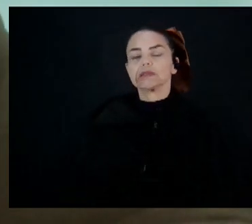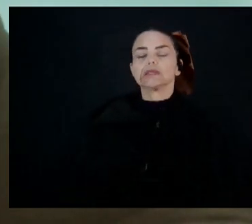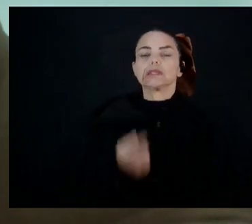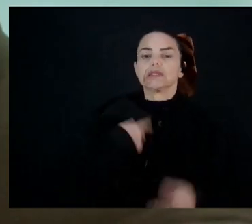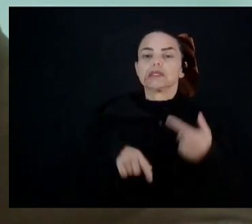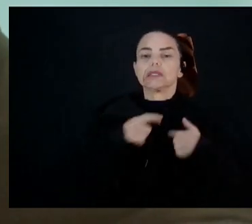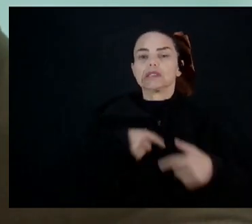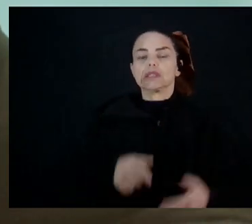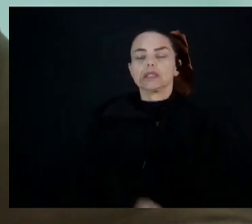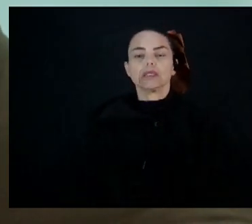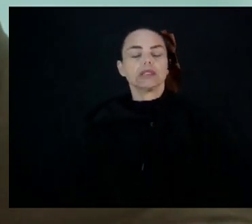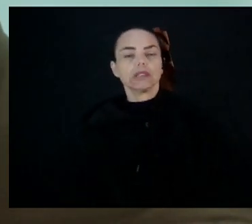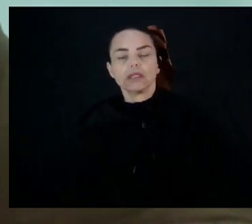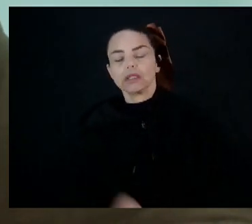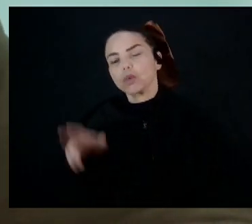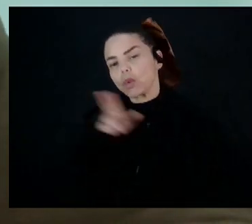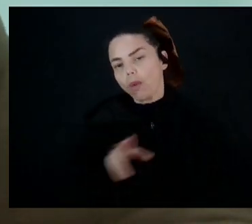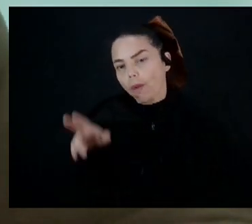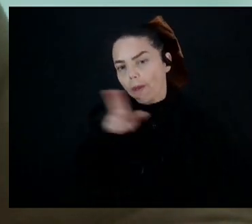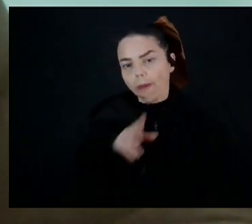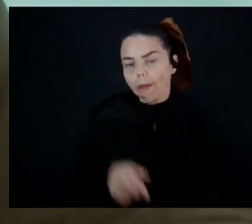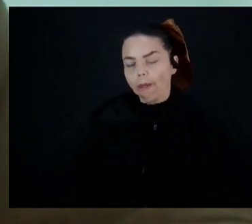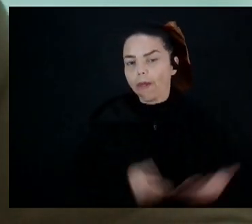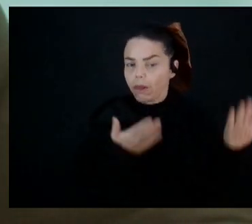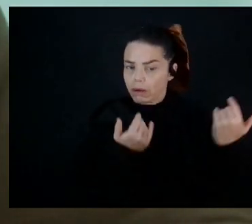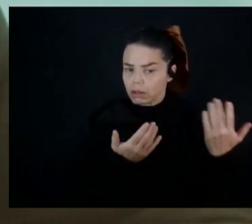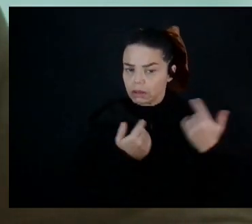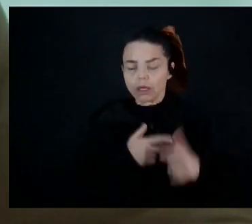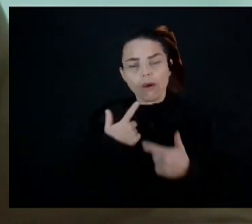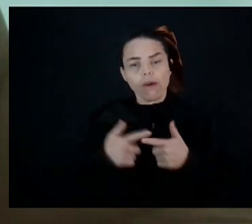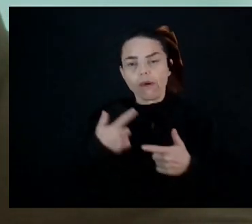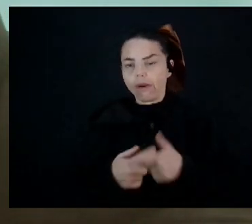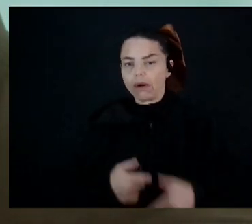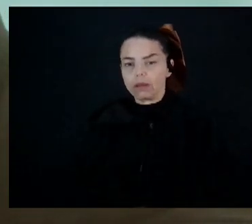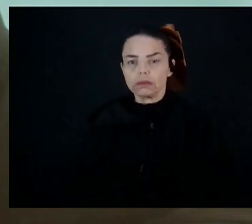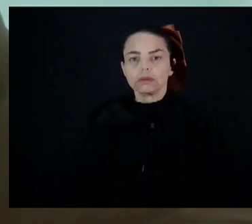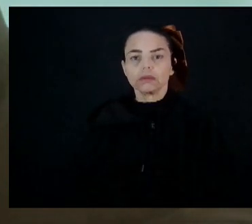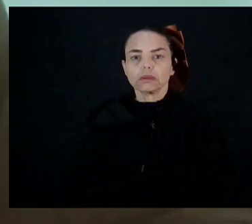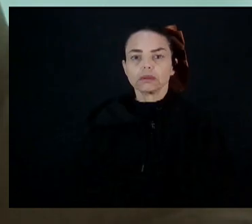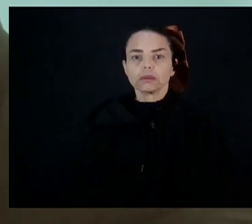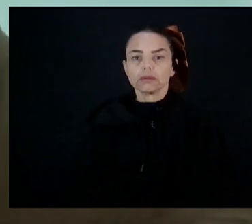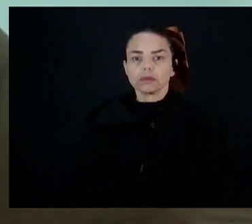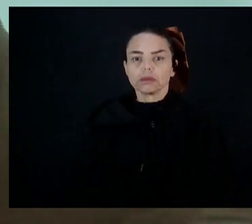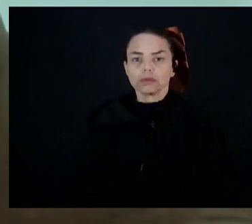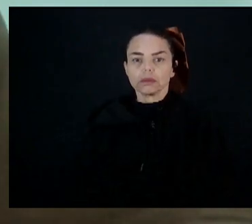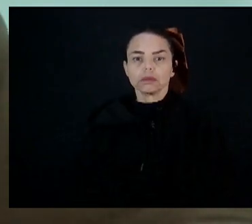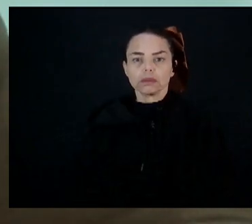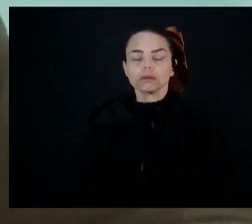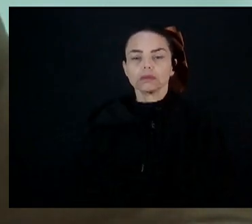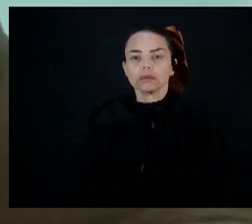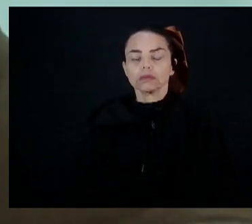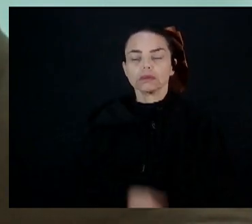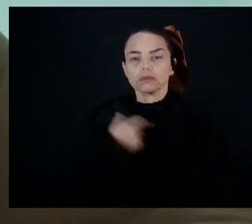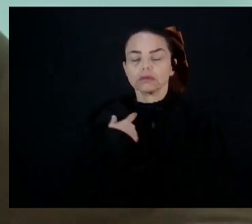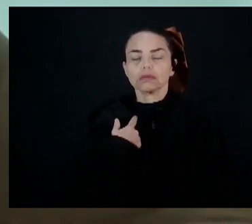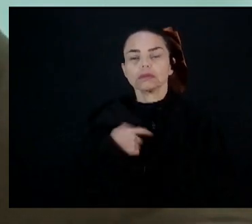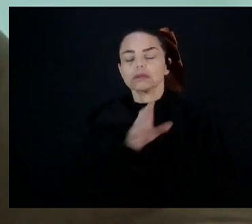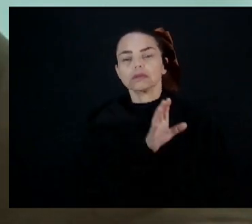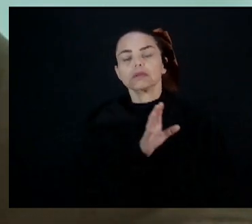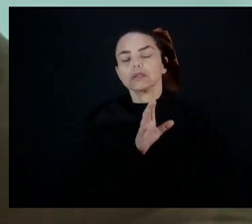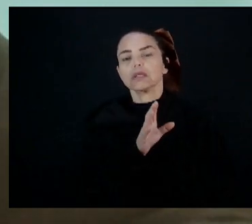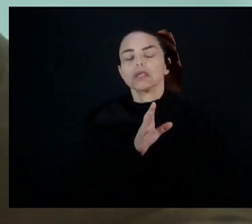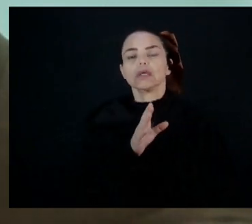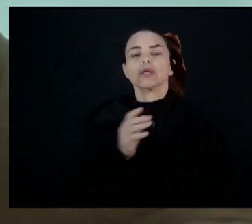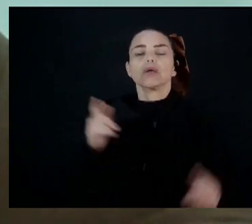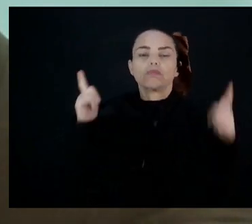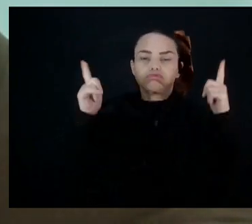que são utilizadas por jovens, até porque deixaram de... foram para balada, e aí no outro dia